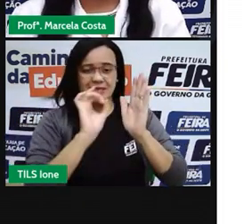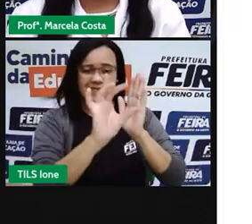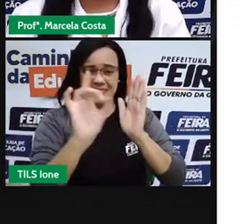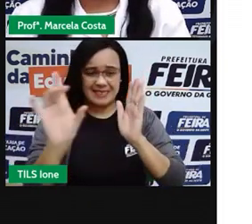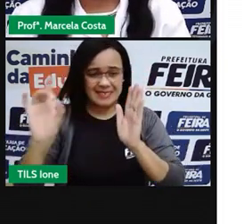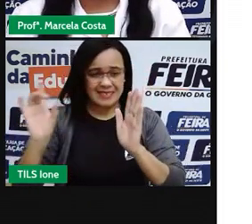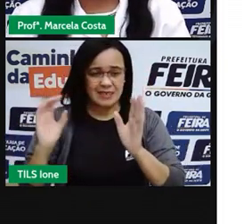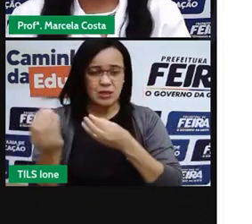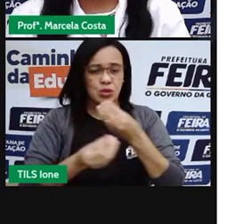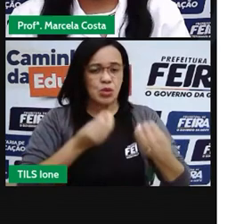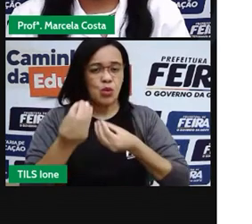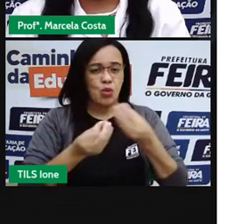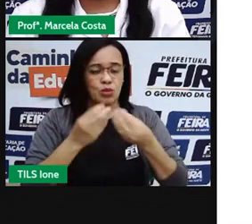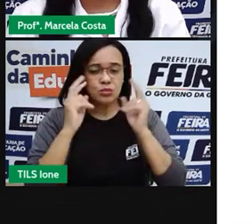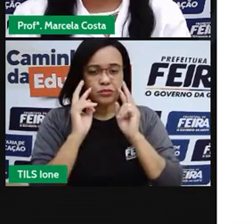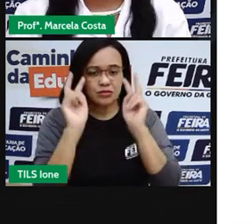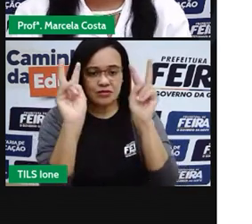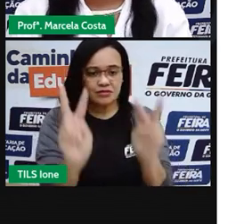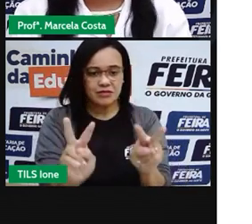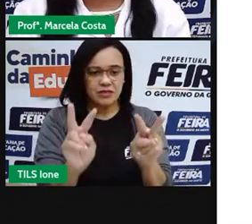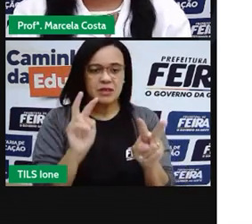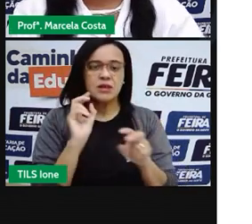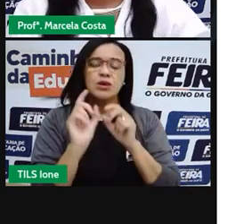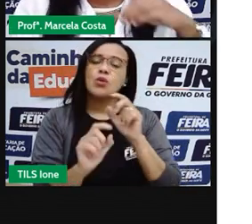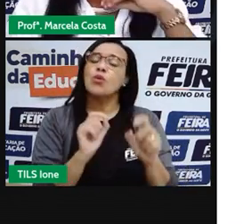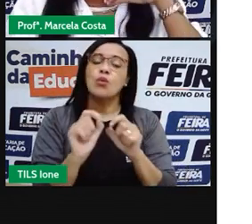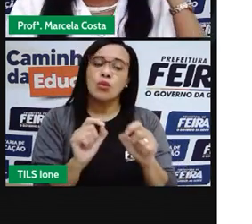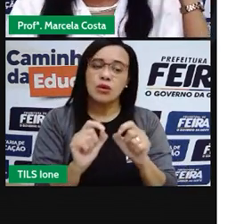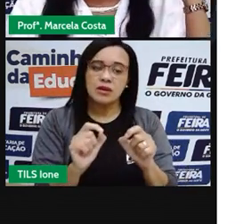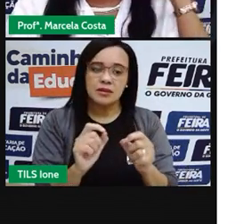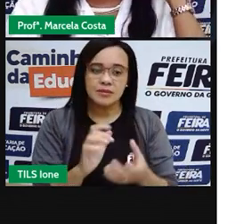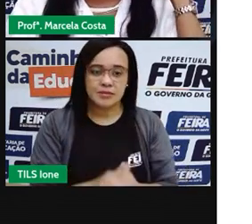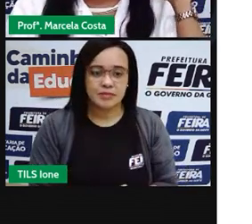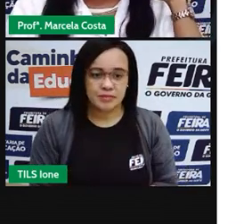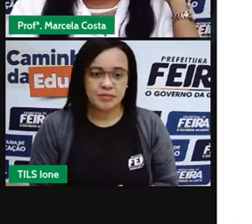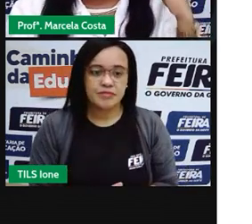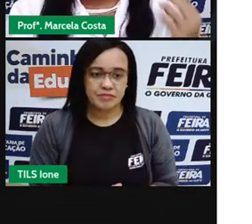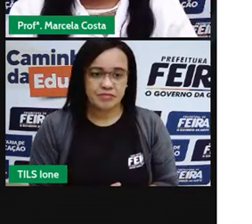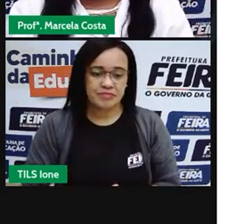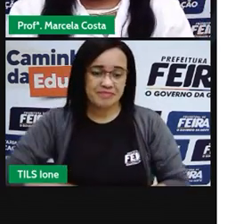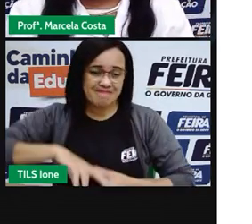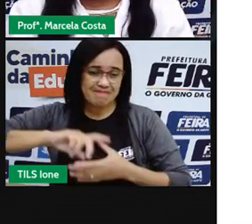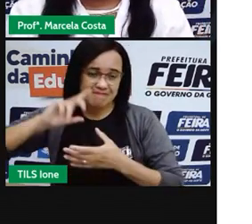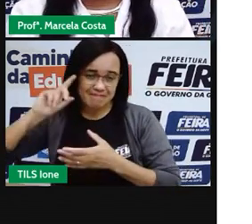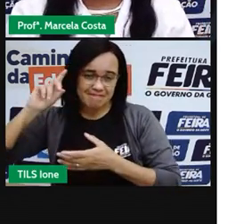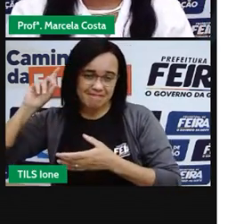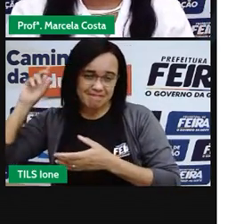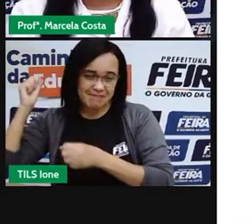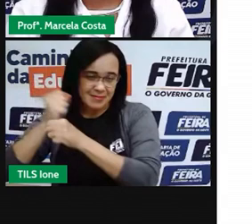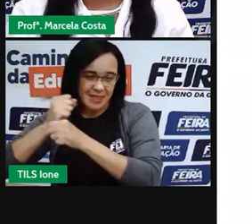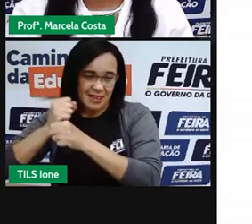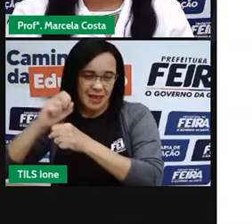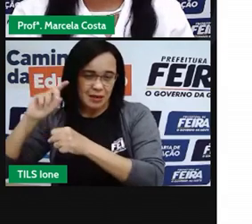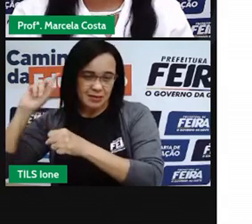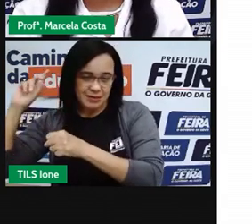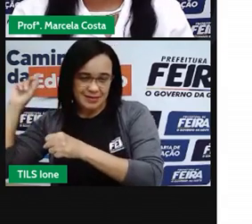física desse casarão que a gente observa, ela é bastante antiga.